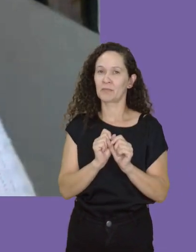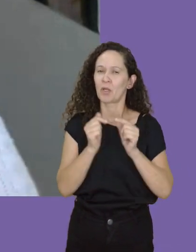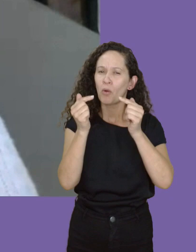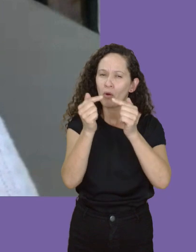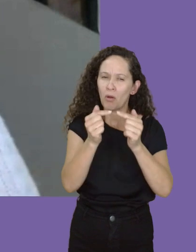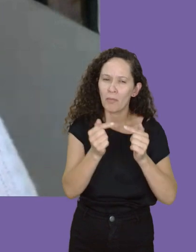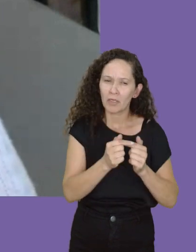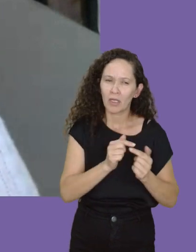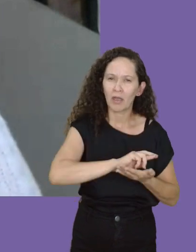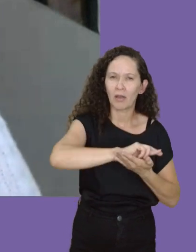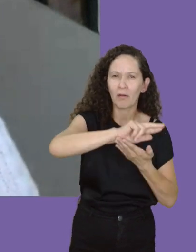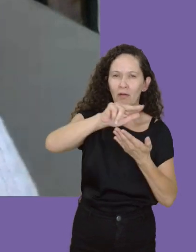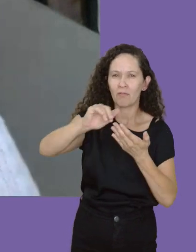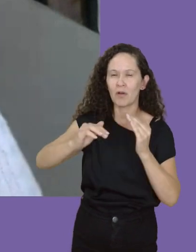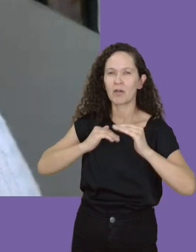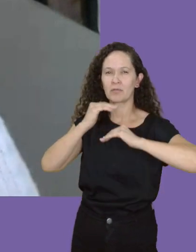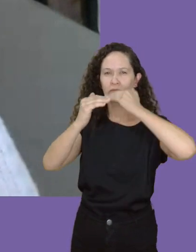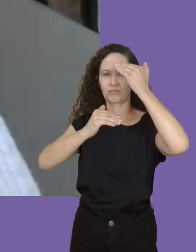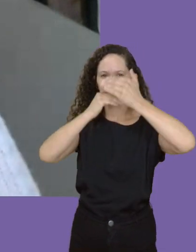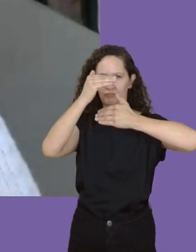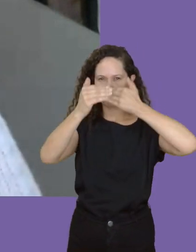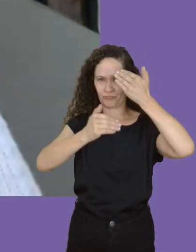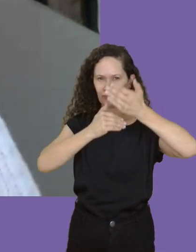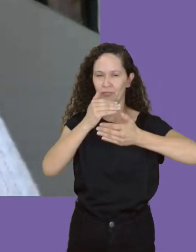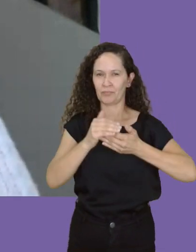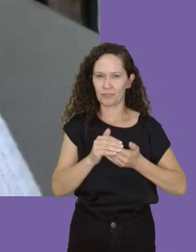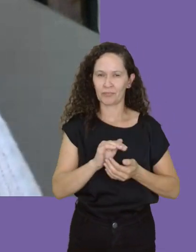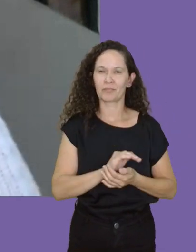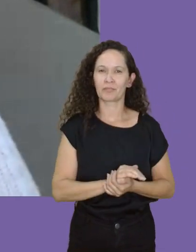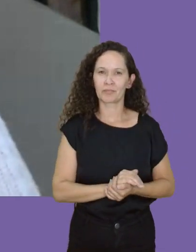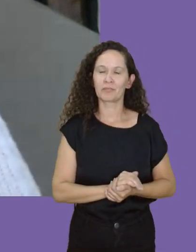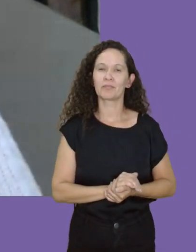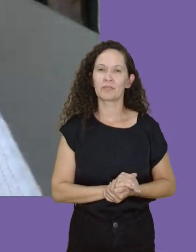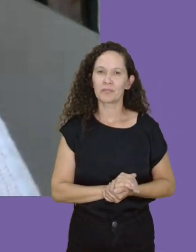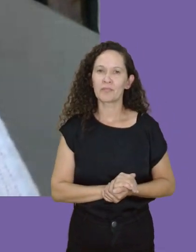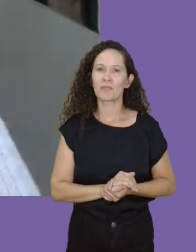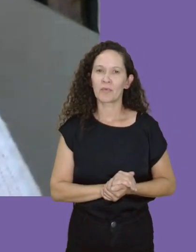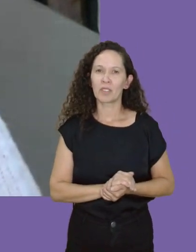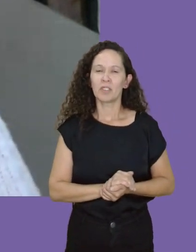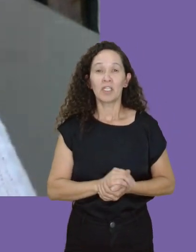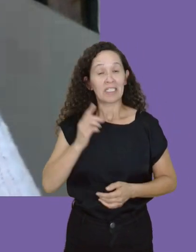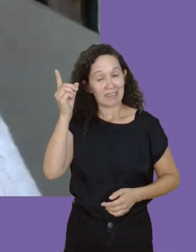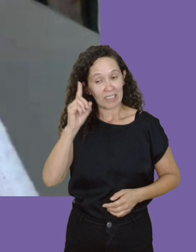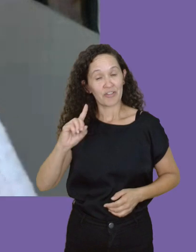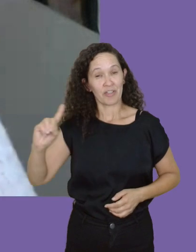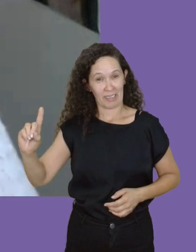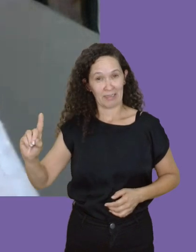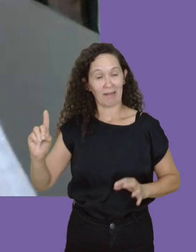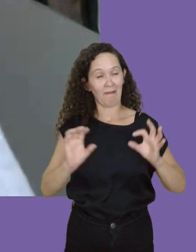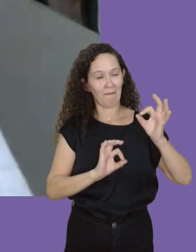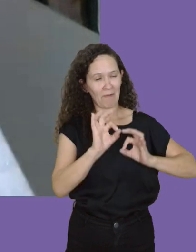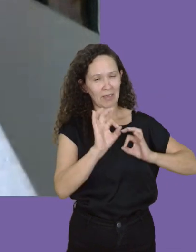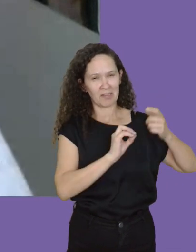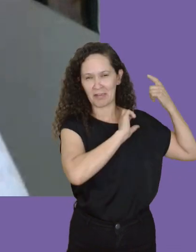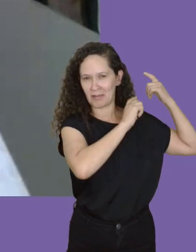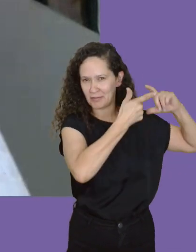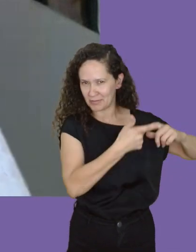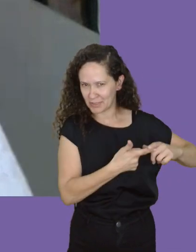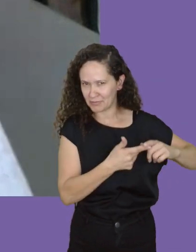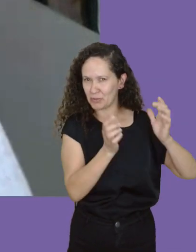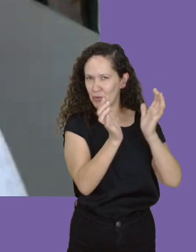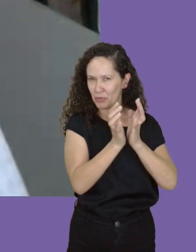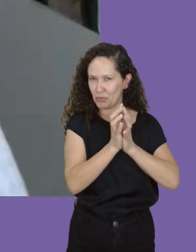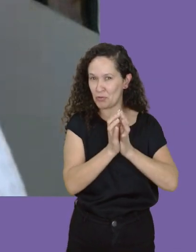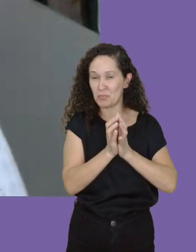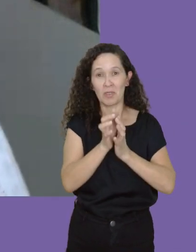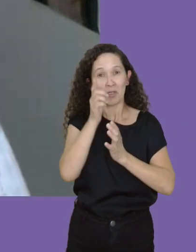combinado com, né, o avanço de setores organizados de extrema direita, conservadores, do avanço de